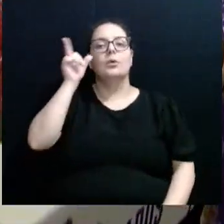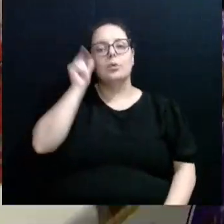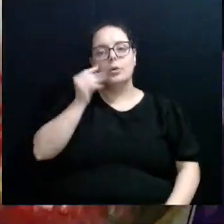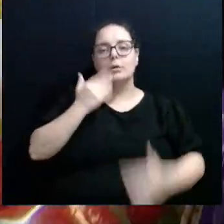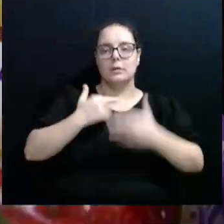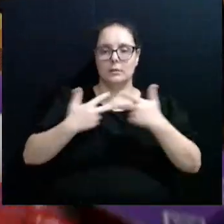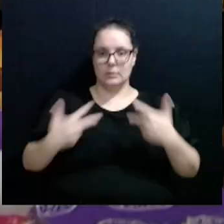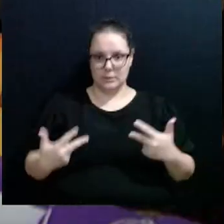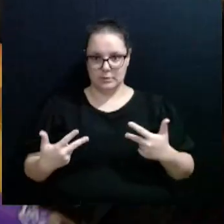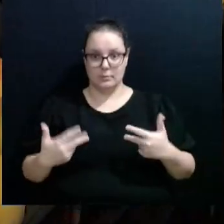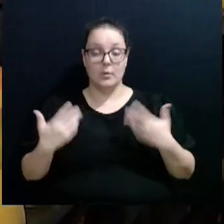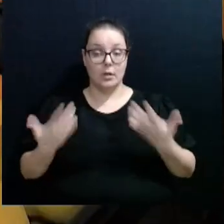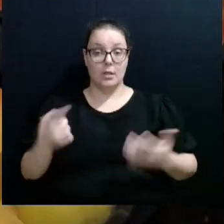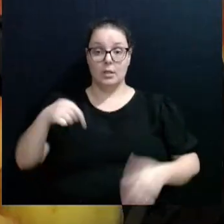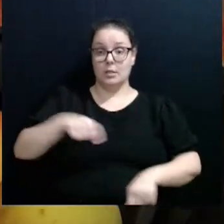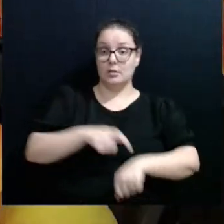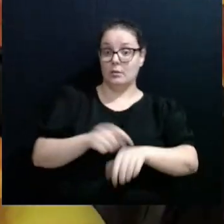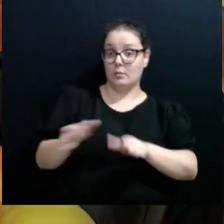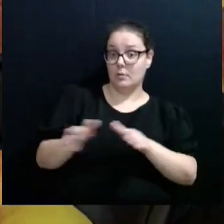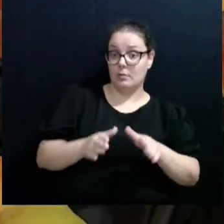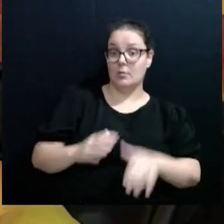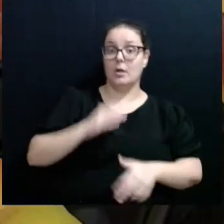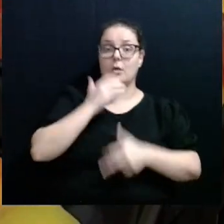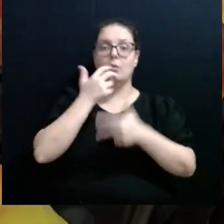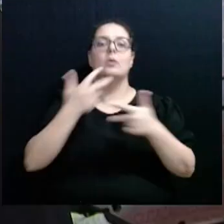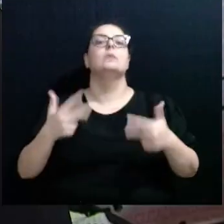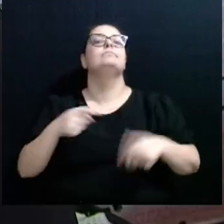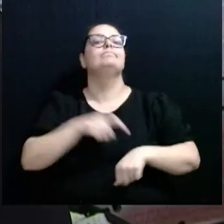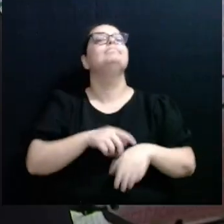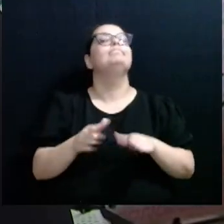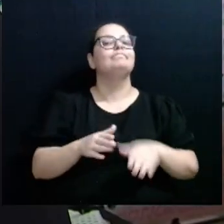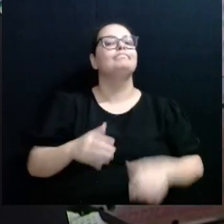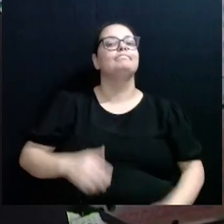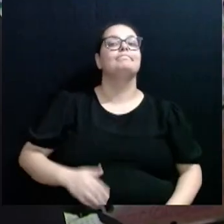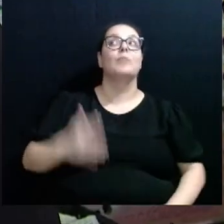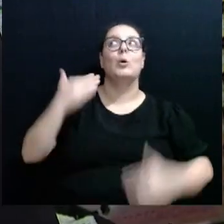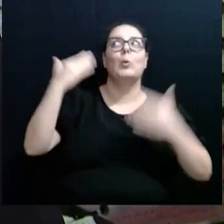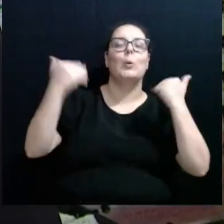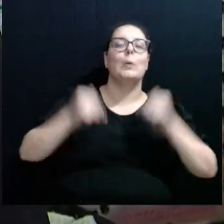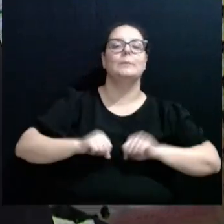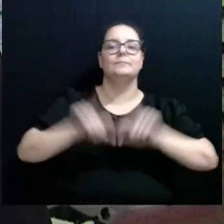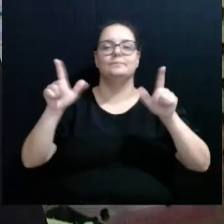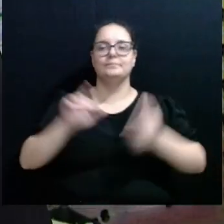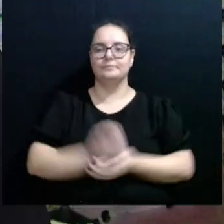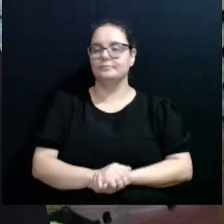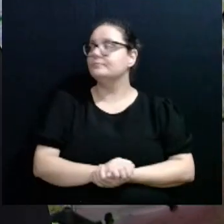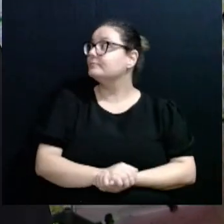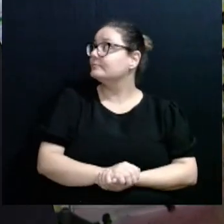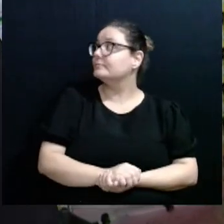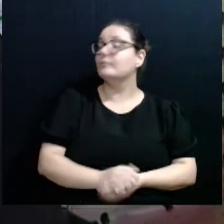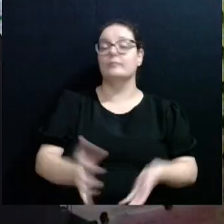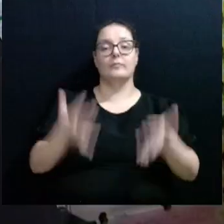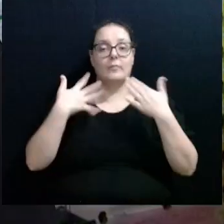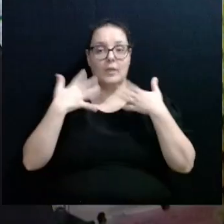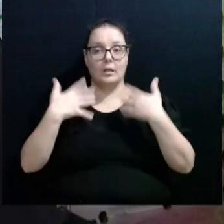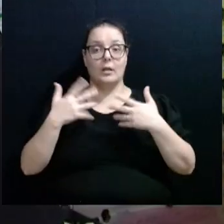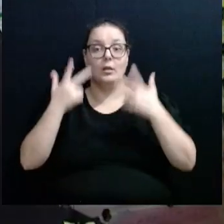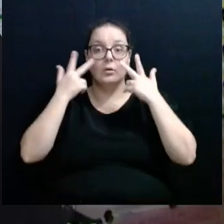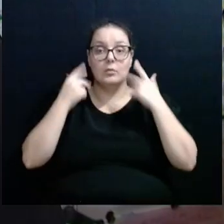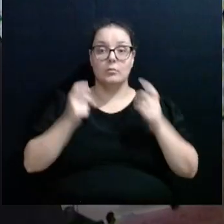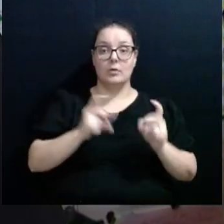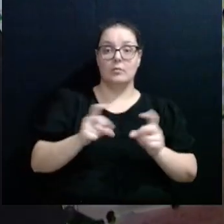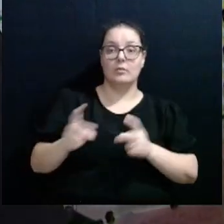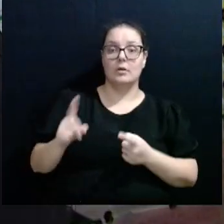Nesse cenário, as frutas de época ganham ainda mais destaque. Agora no verão, geralmente a gente vende bastante ameixa,